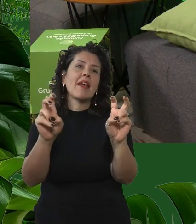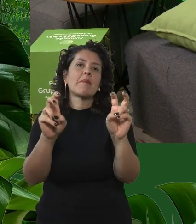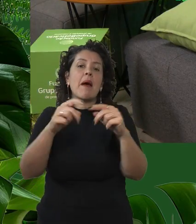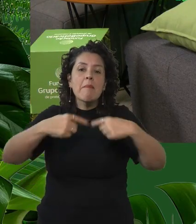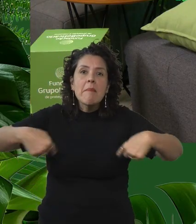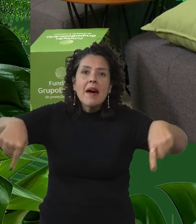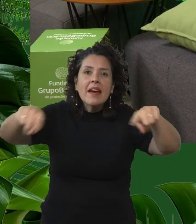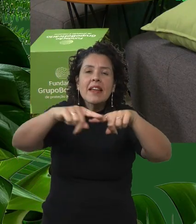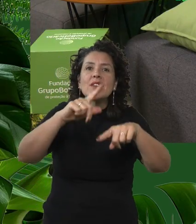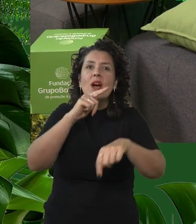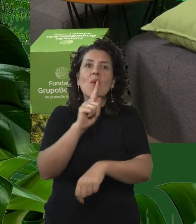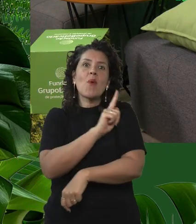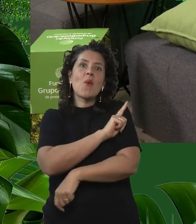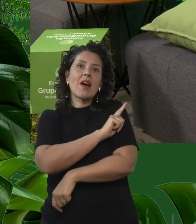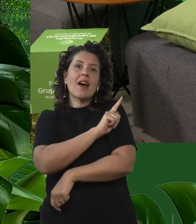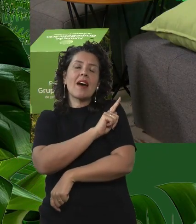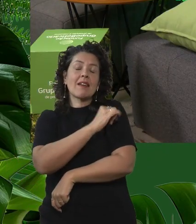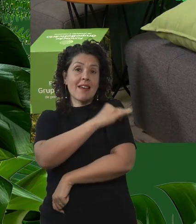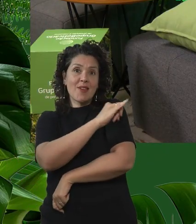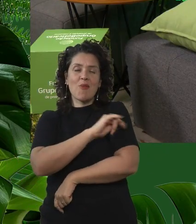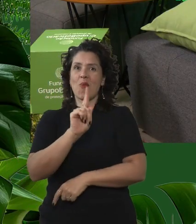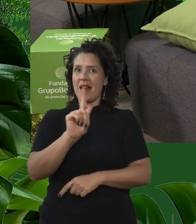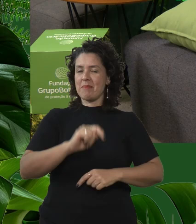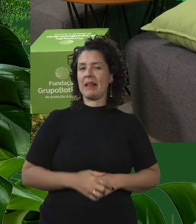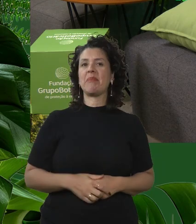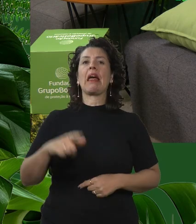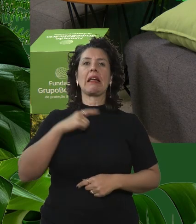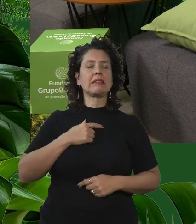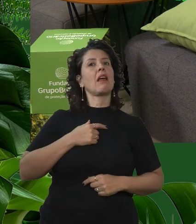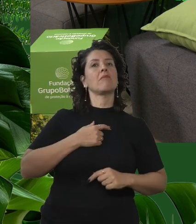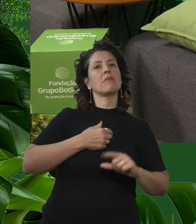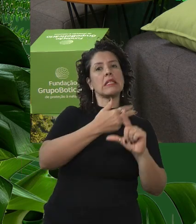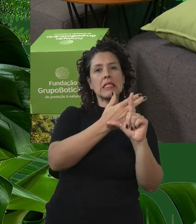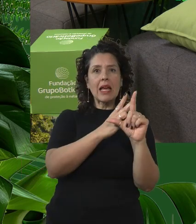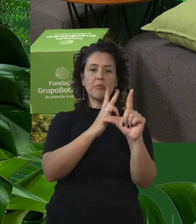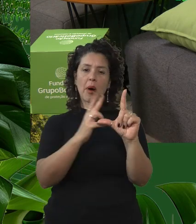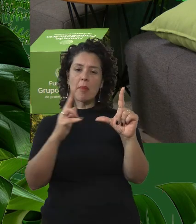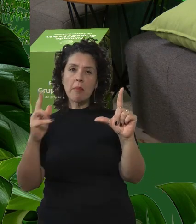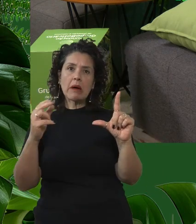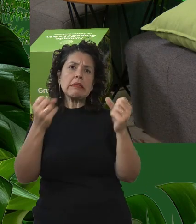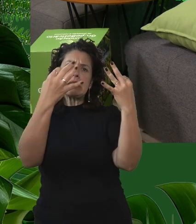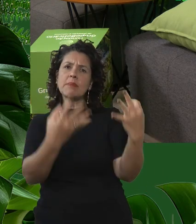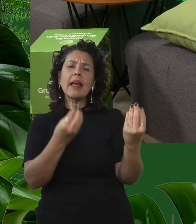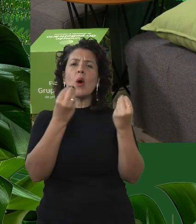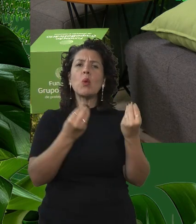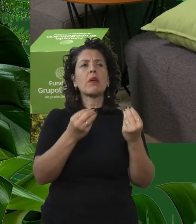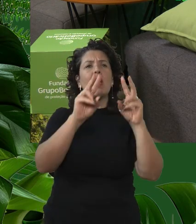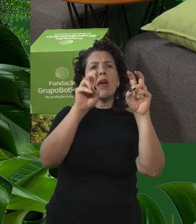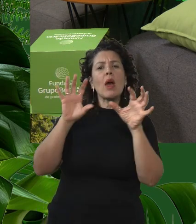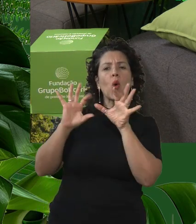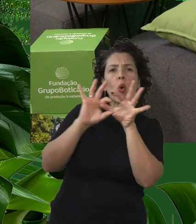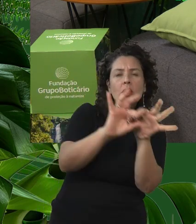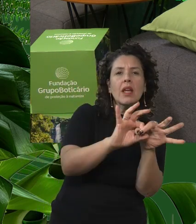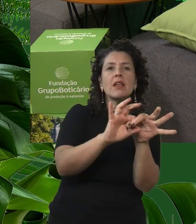3 episódios de uma websérie que conta um pouco ali sobre a região. Vocês vão poder saber mais sobre o contexto, sobre a região, sobre os atores que estão ali. E